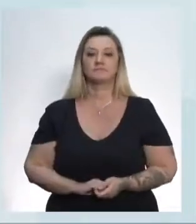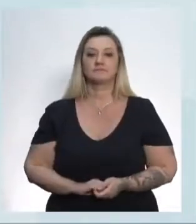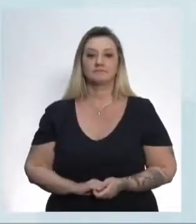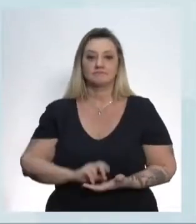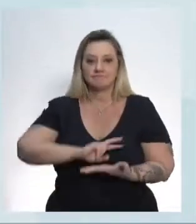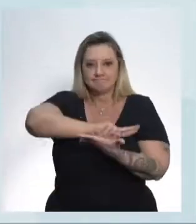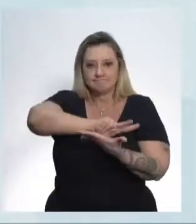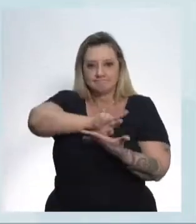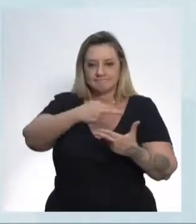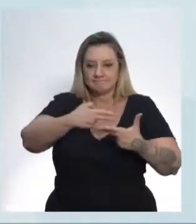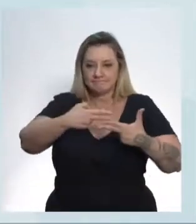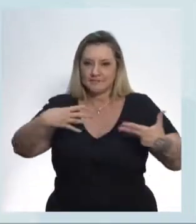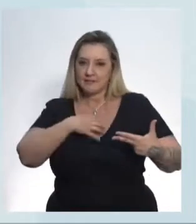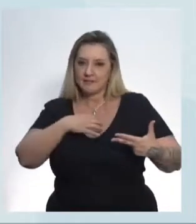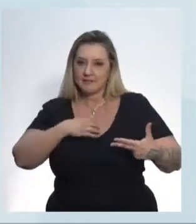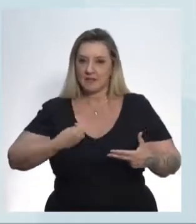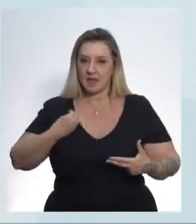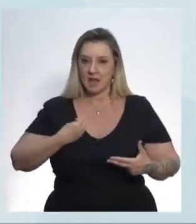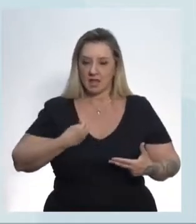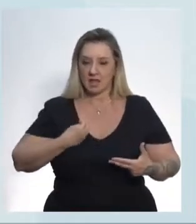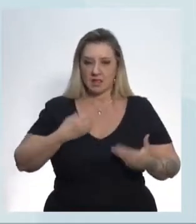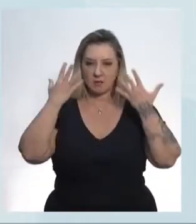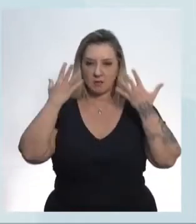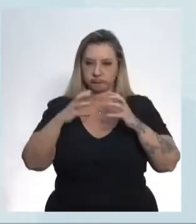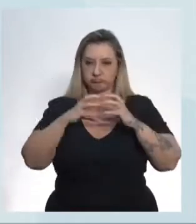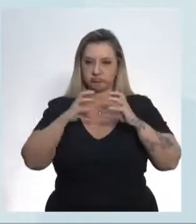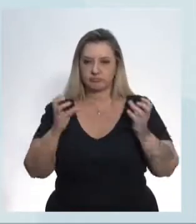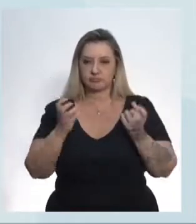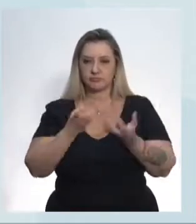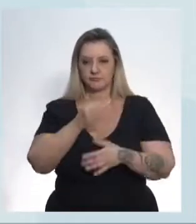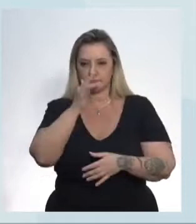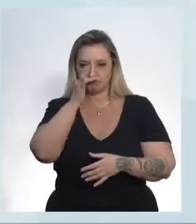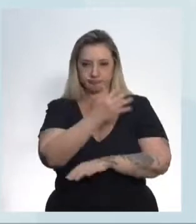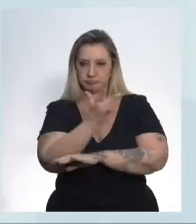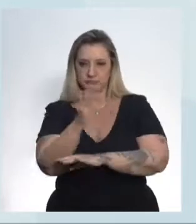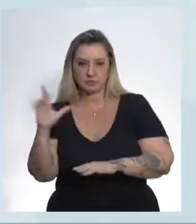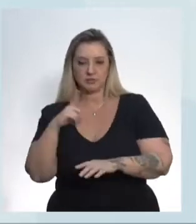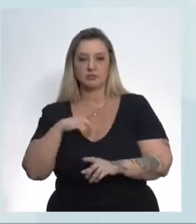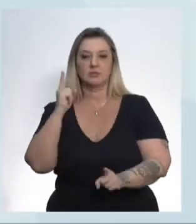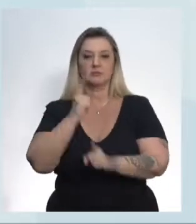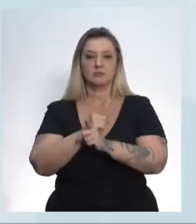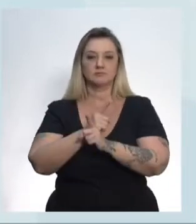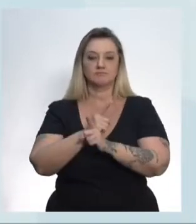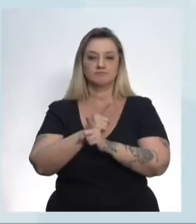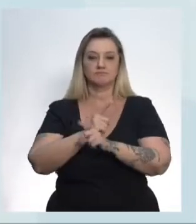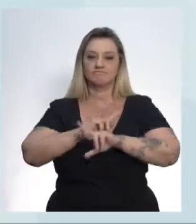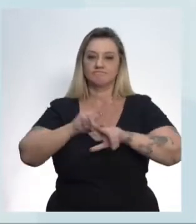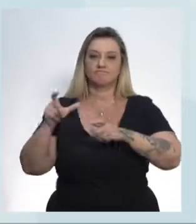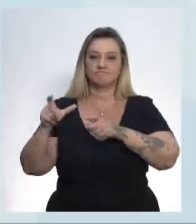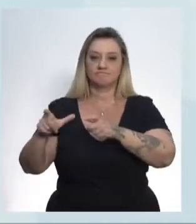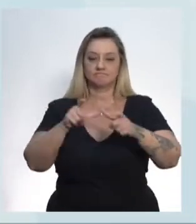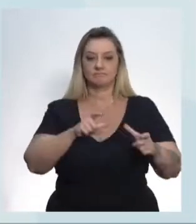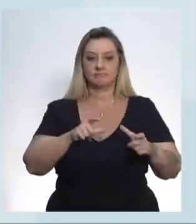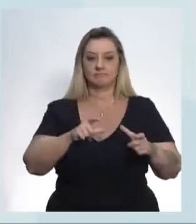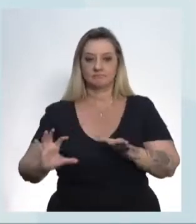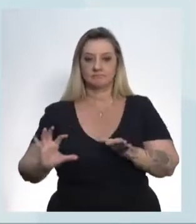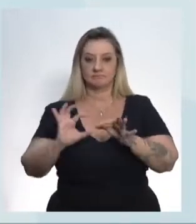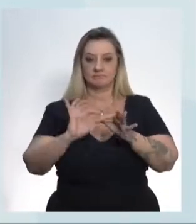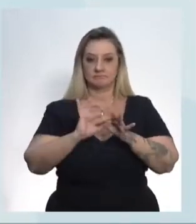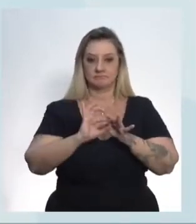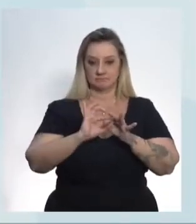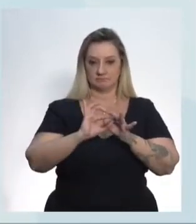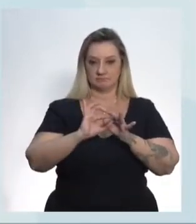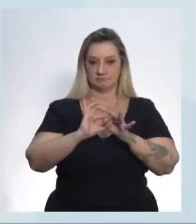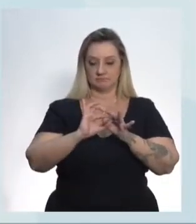é a grande variedade de formas de vida, animal e vegetal, que são encontradas nos mais diferentes ambientes, formada da união do